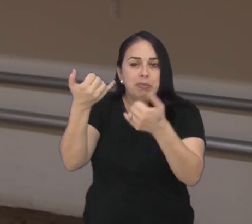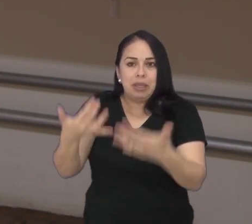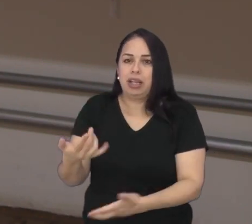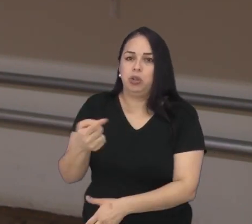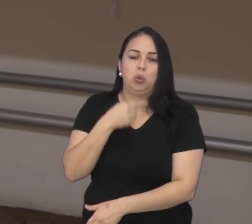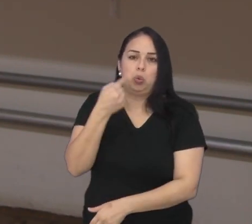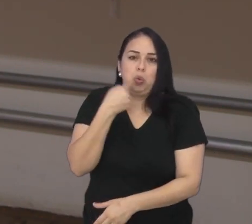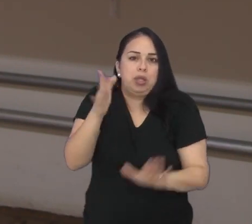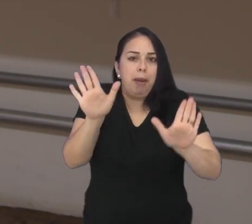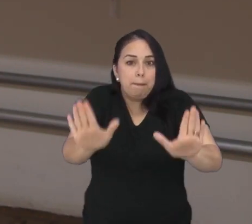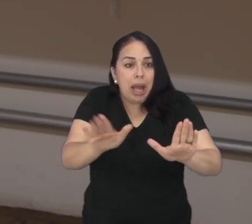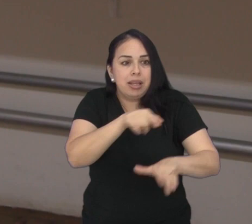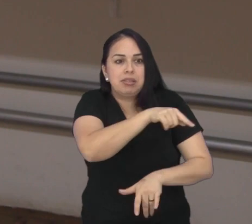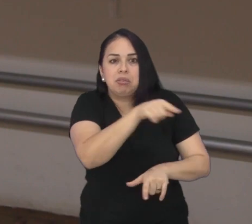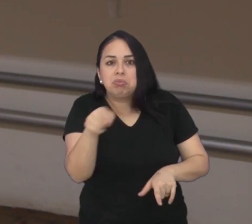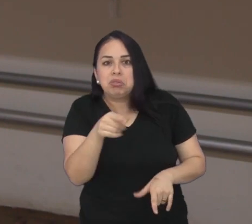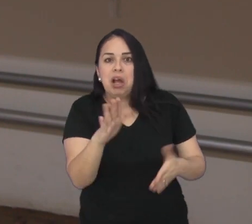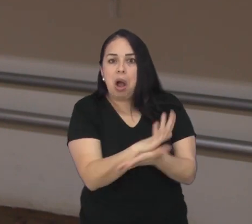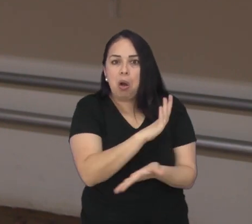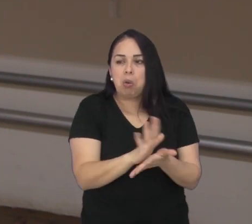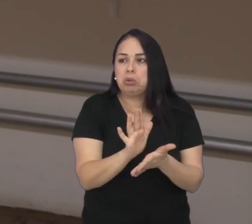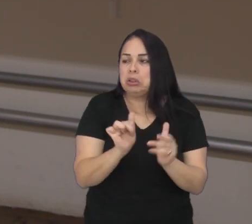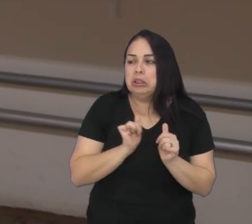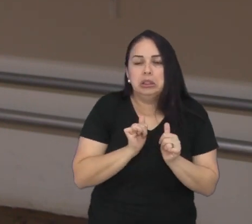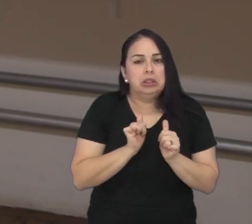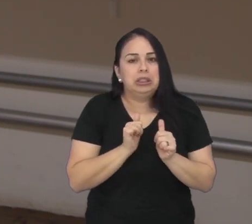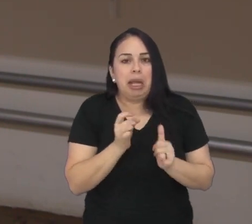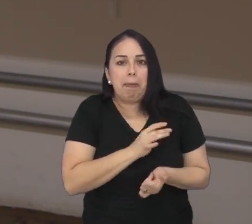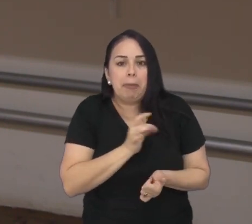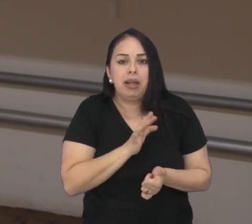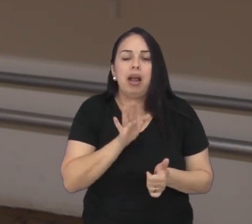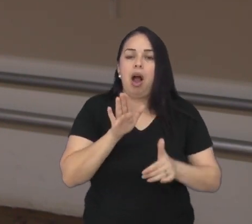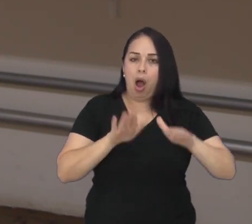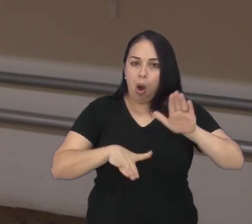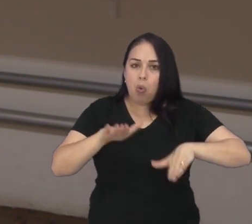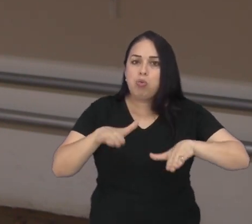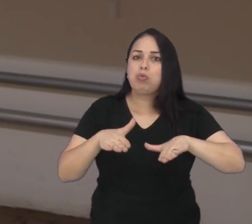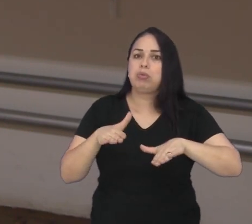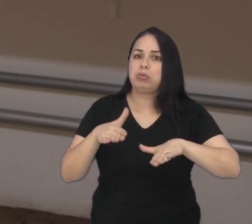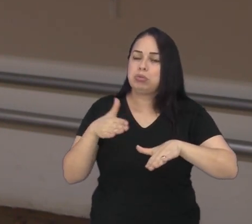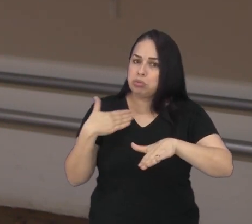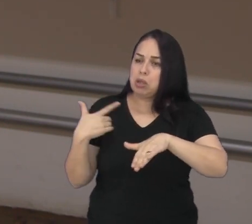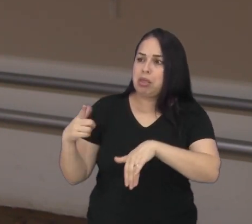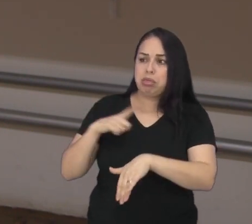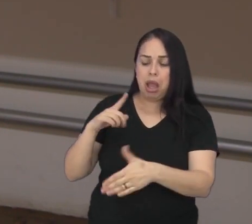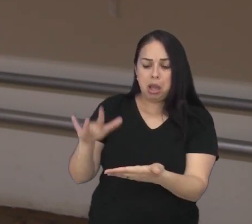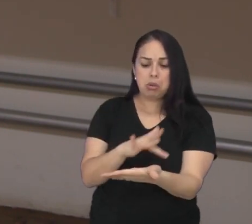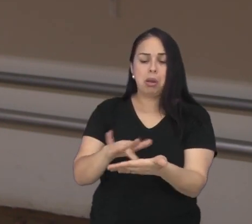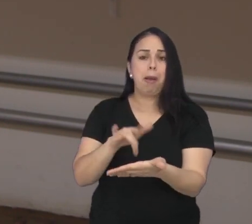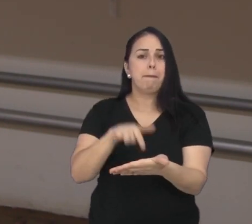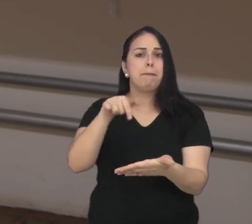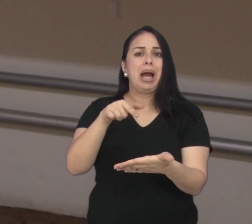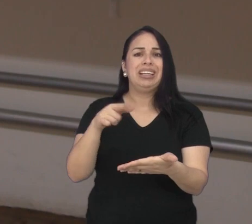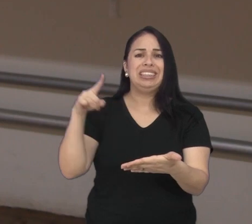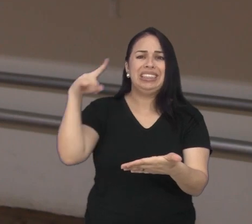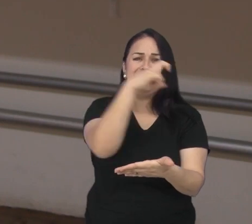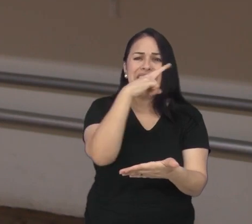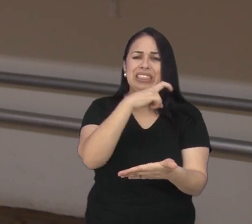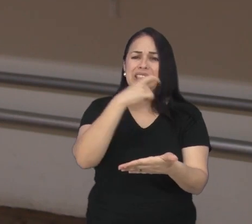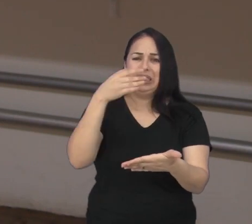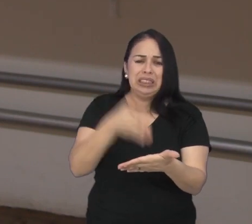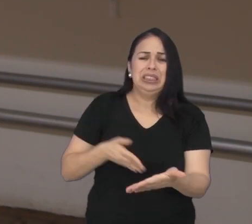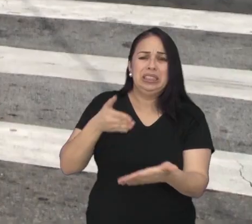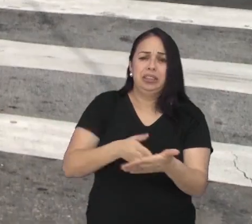sei explicar, mas eles relutam para... E alguns têm acesso, têm todo o material, mas